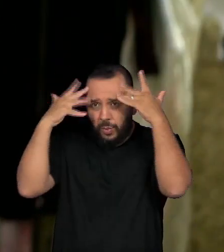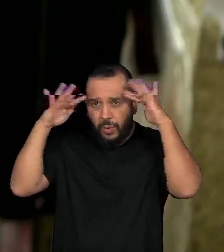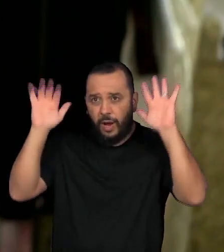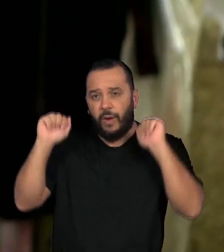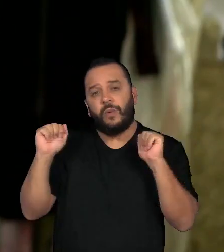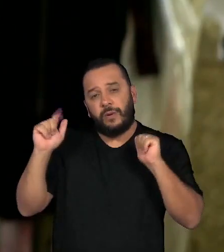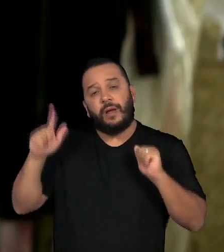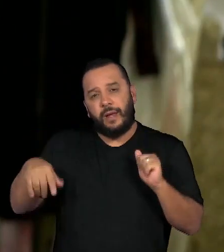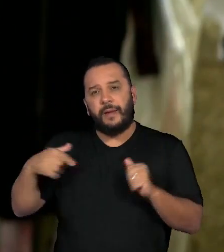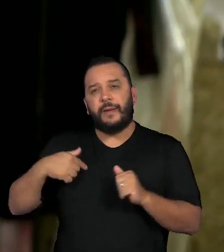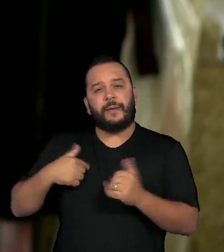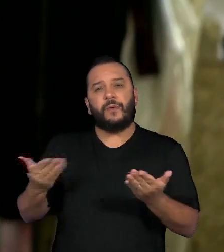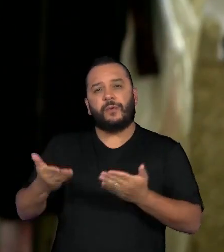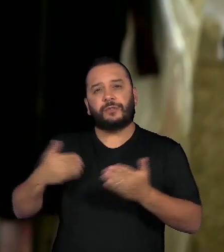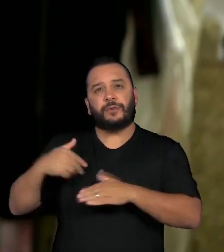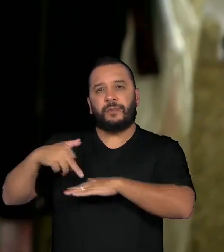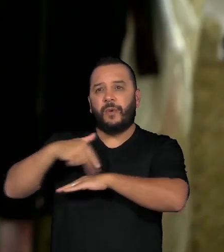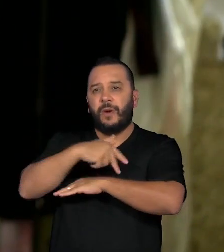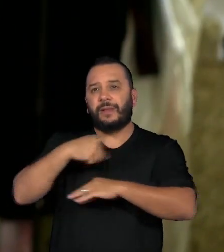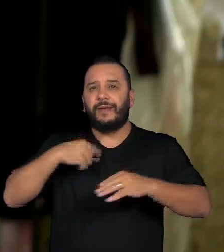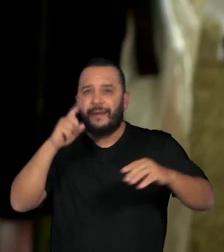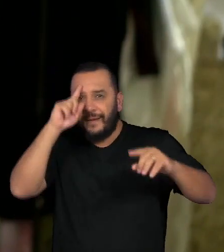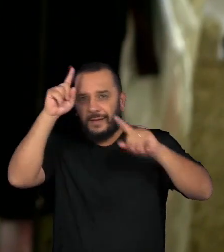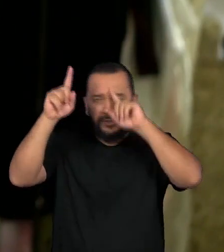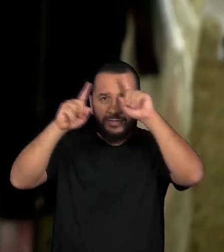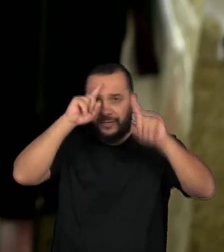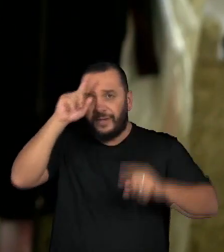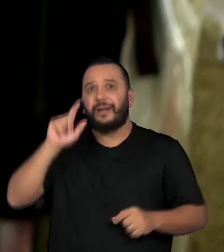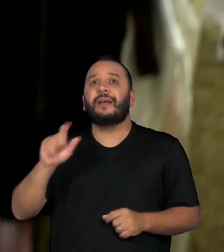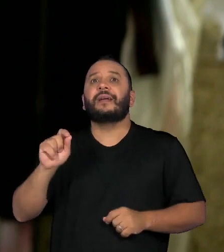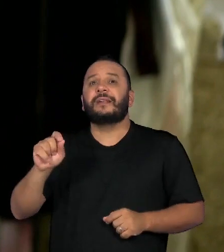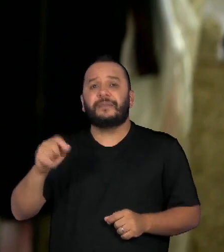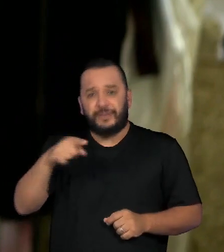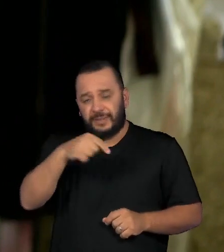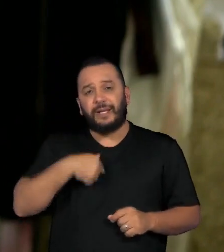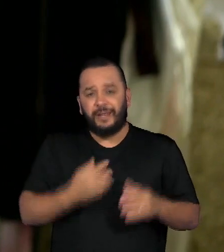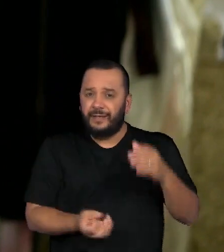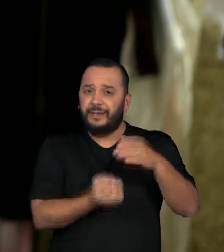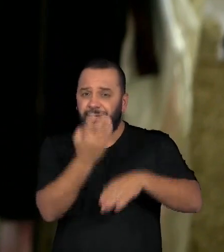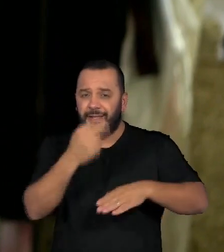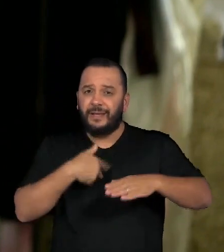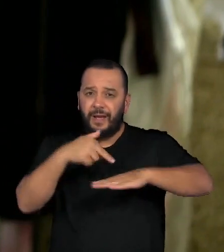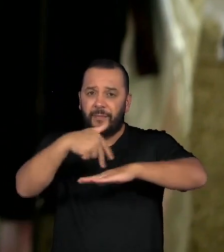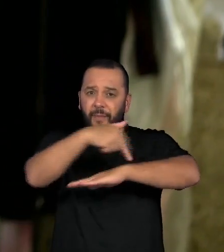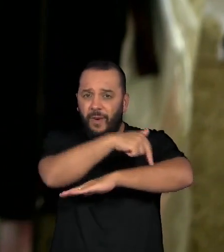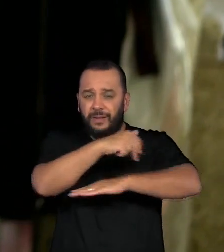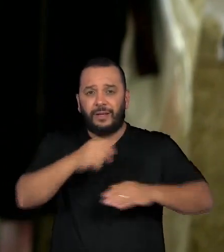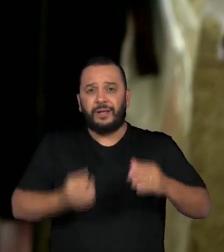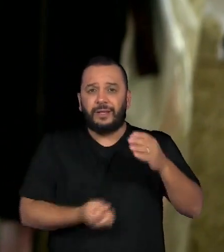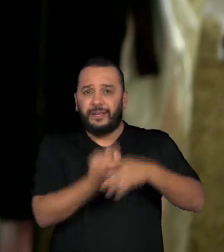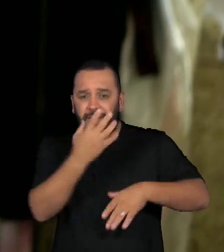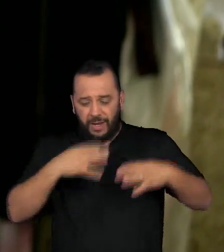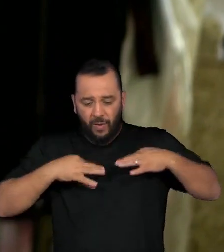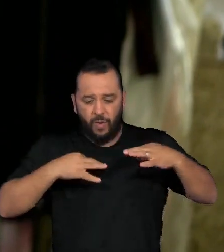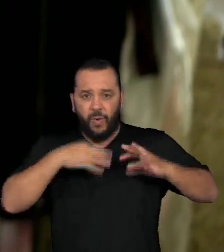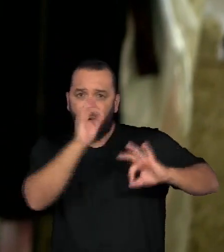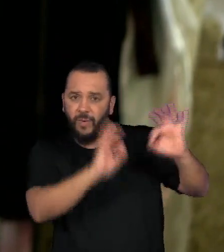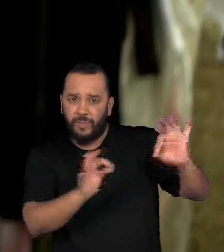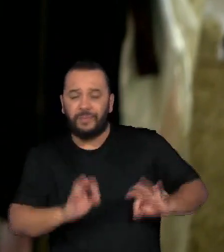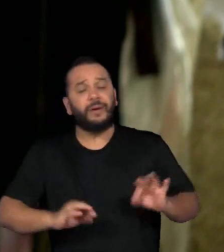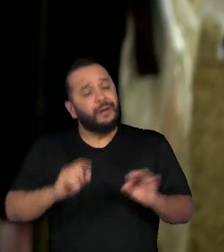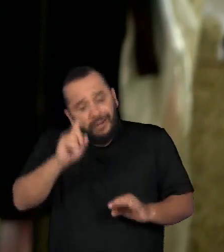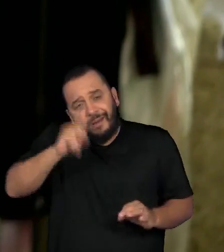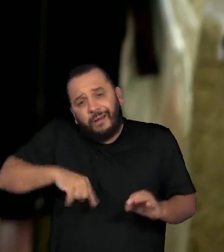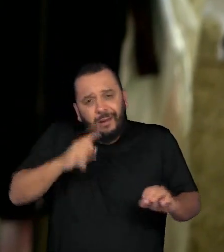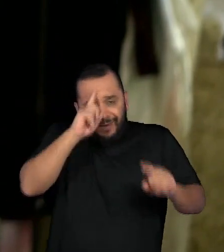moda, moda criativa. Moda, o que é moda criativa? Se você faz moda, você cria alguma coisa. E a moda sustentável,